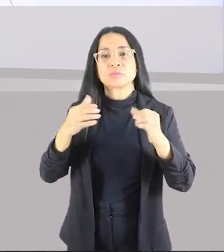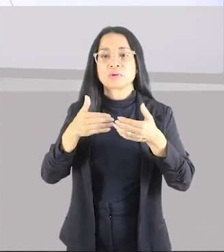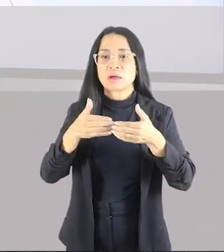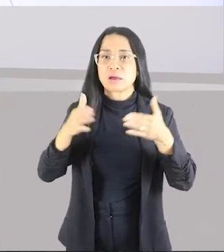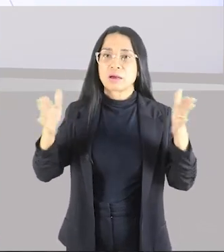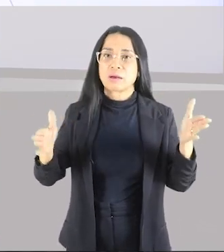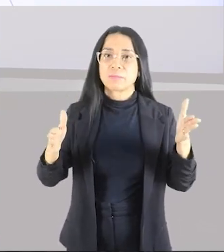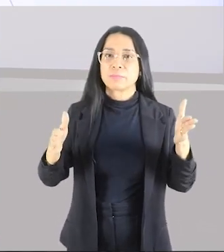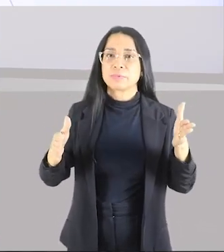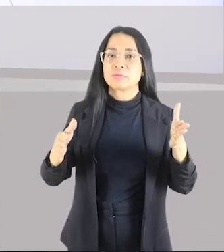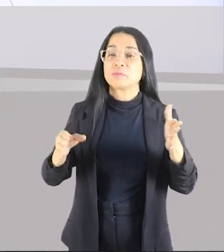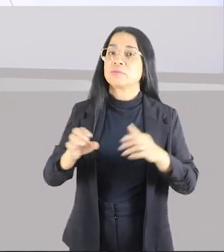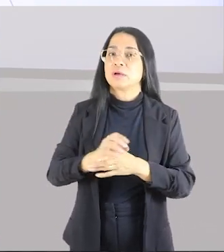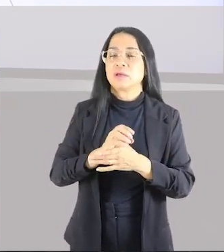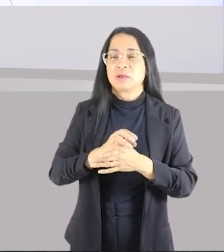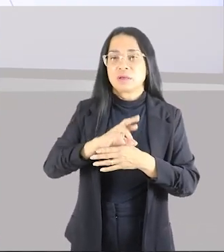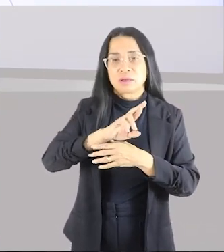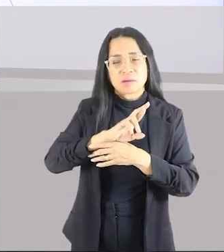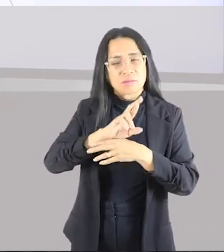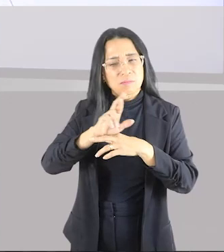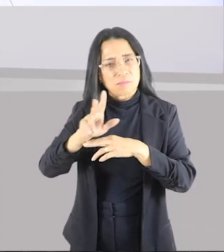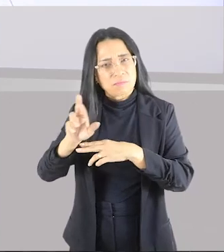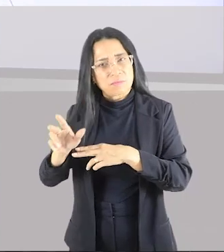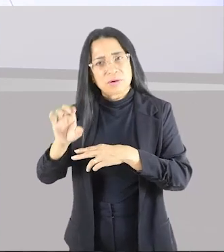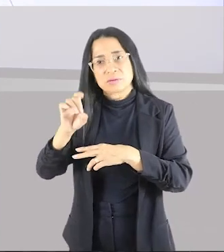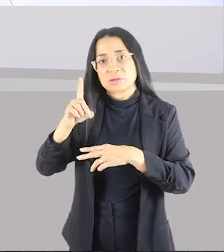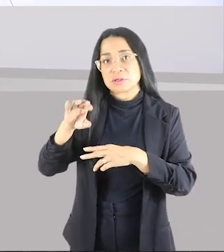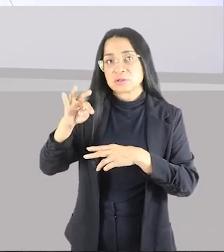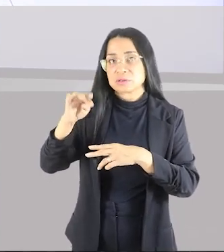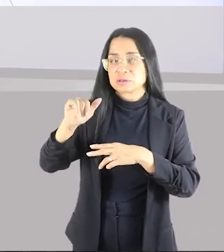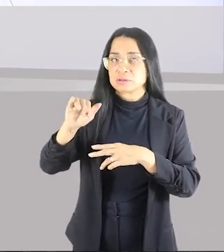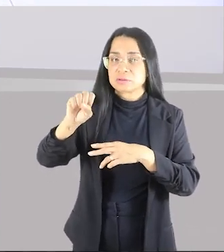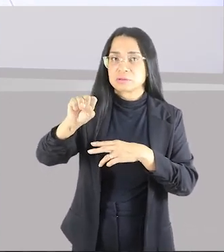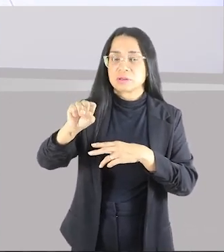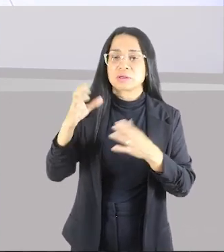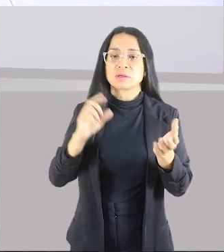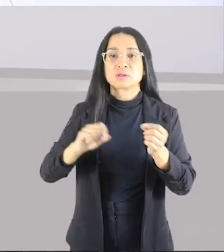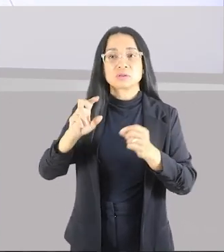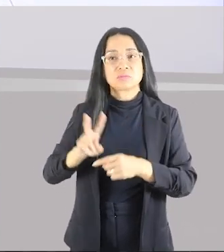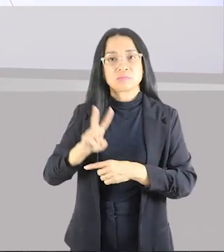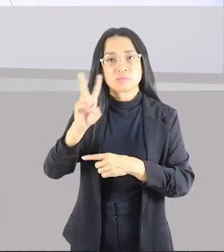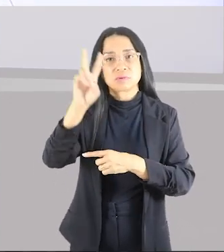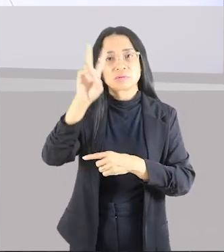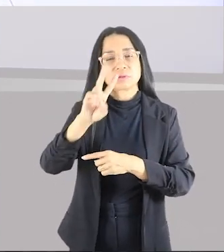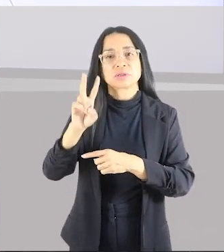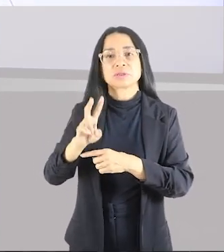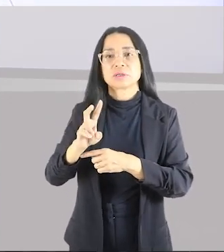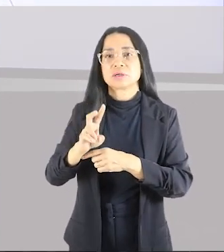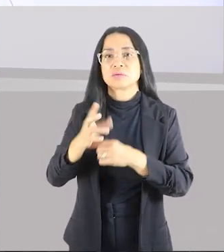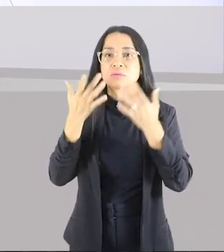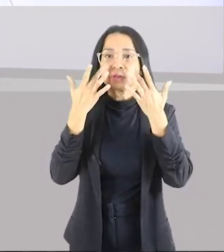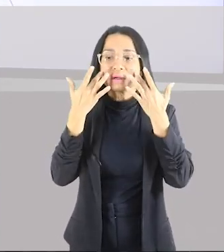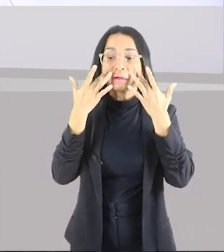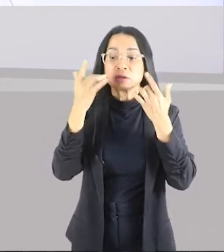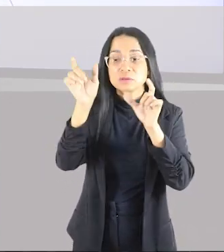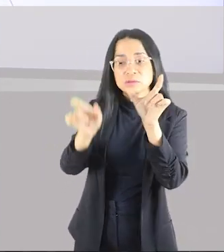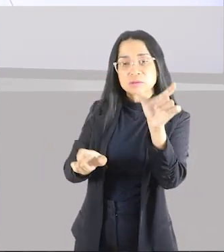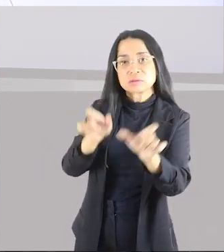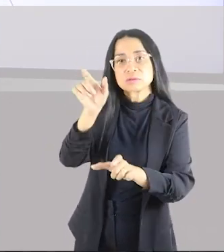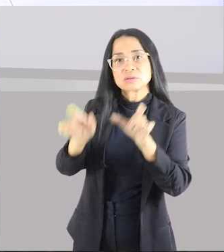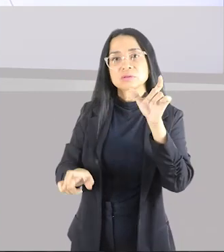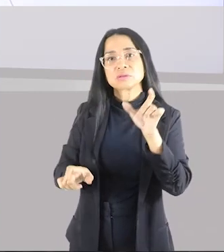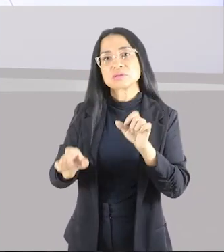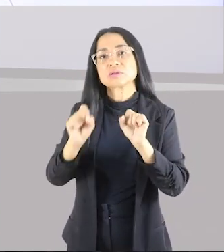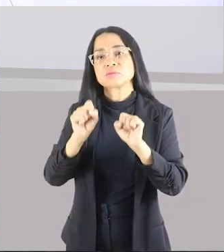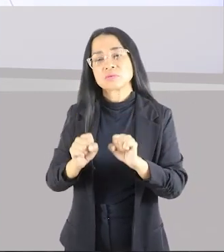de valorização de pequenos, médios e grandes artistas, a fim de que eles possam ali ser uma válvula